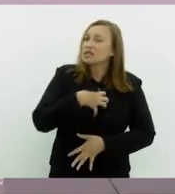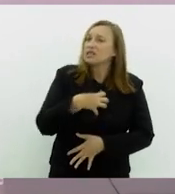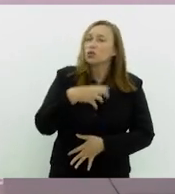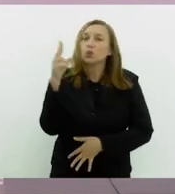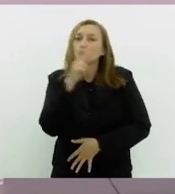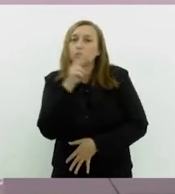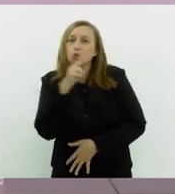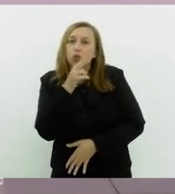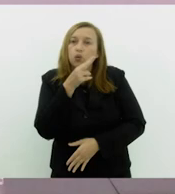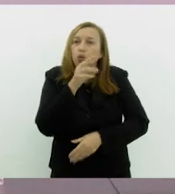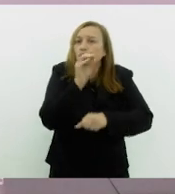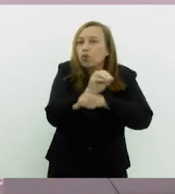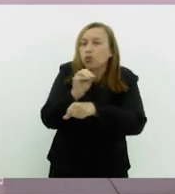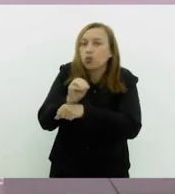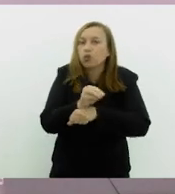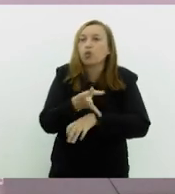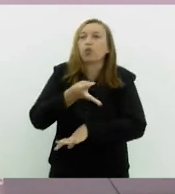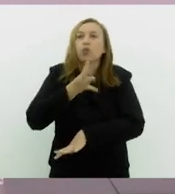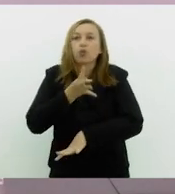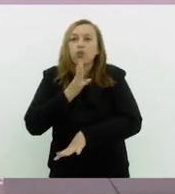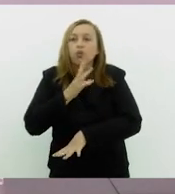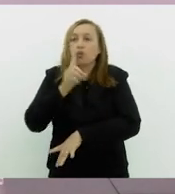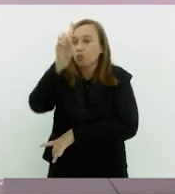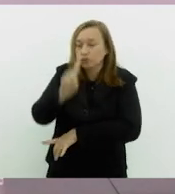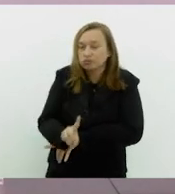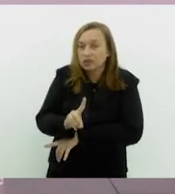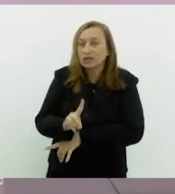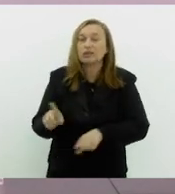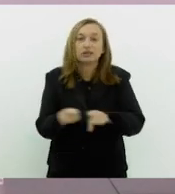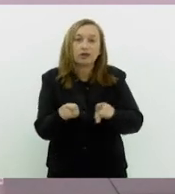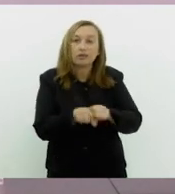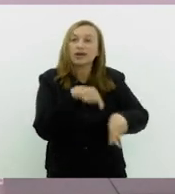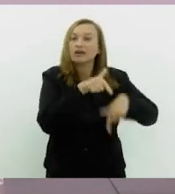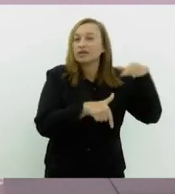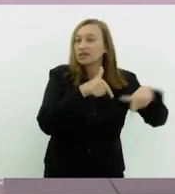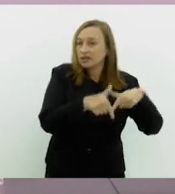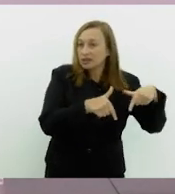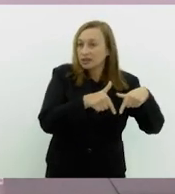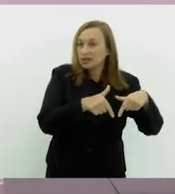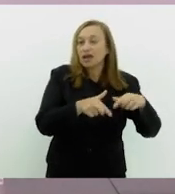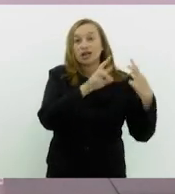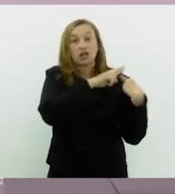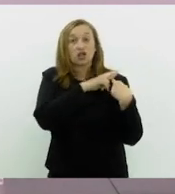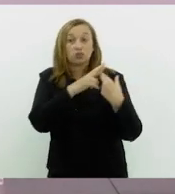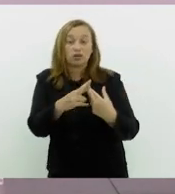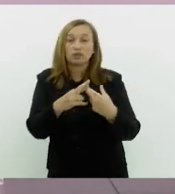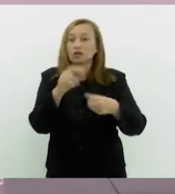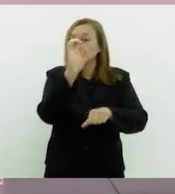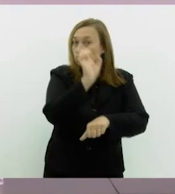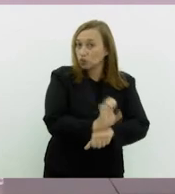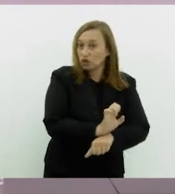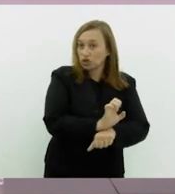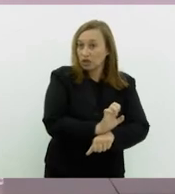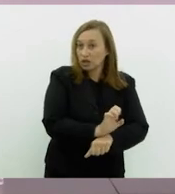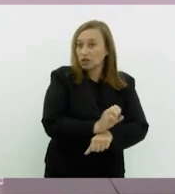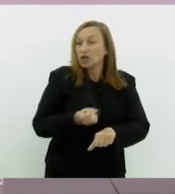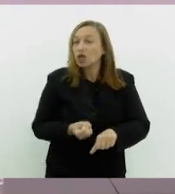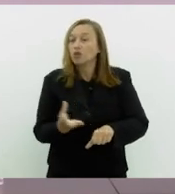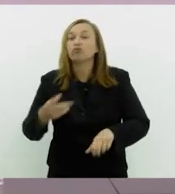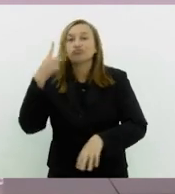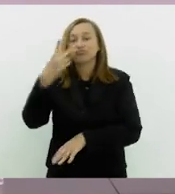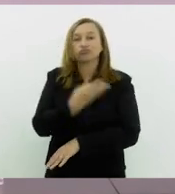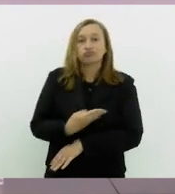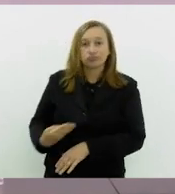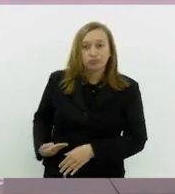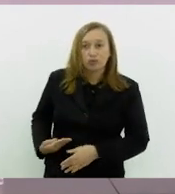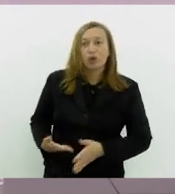que o cuidado seja reconhecido como direito e trabalho e, assim, passe a ser responsabilidade do Estado enquanto política